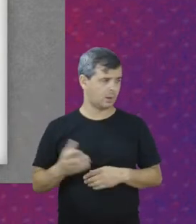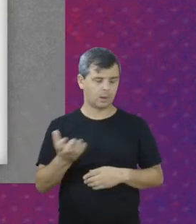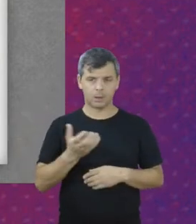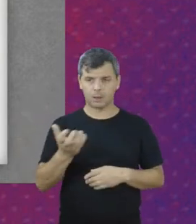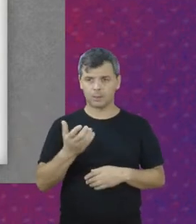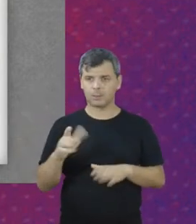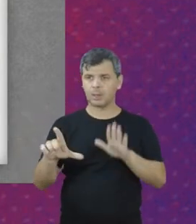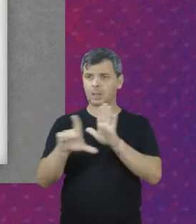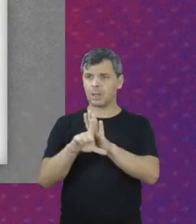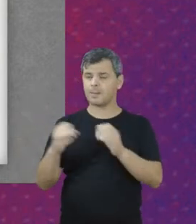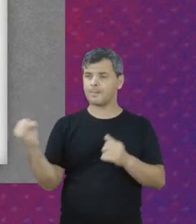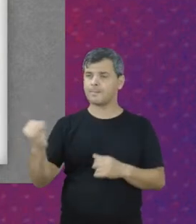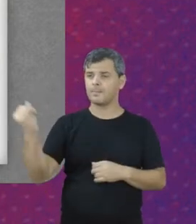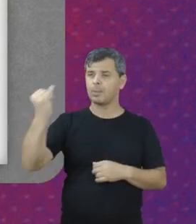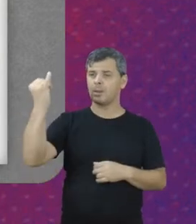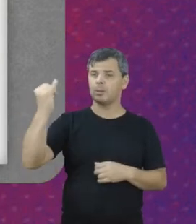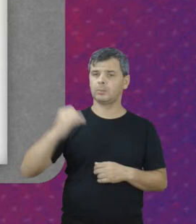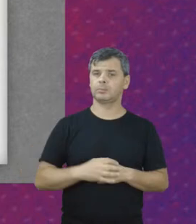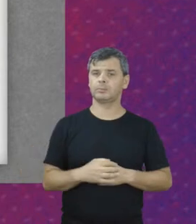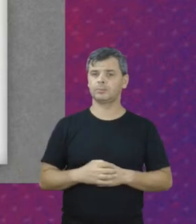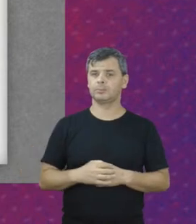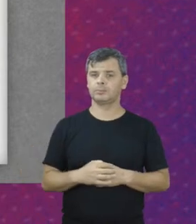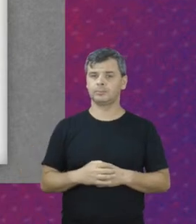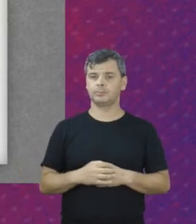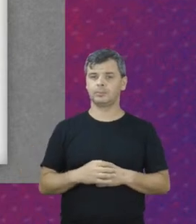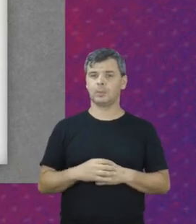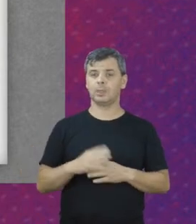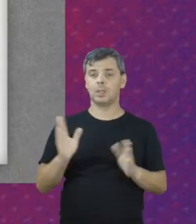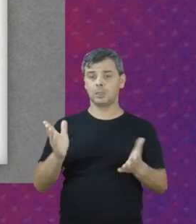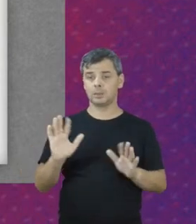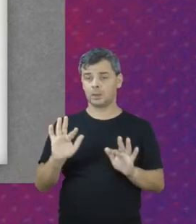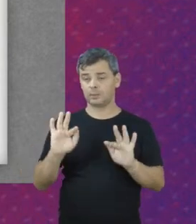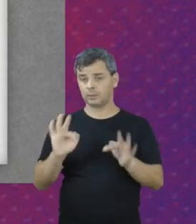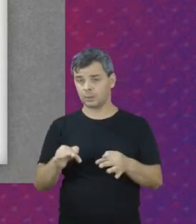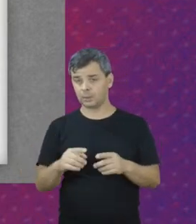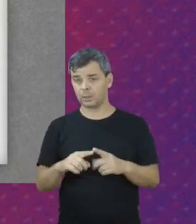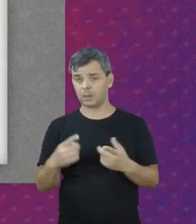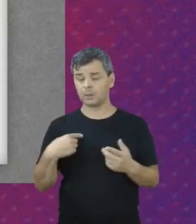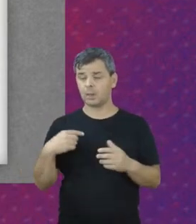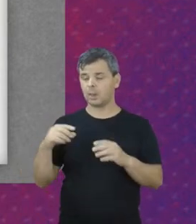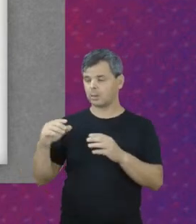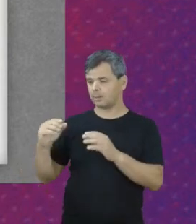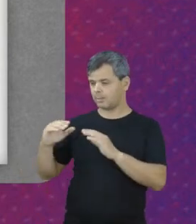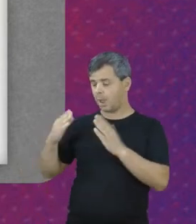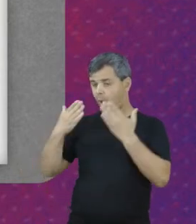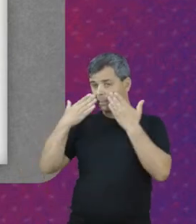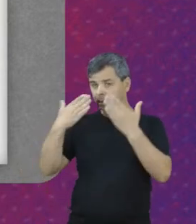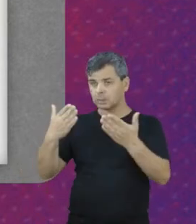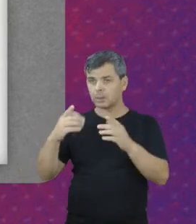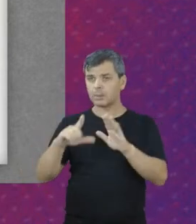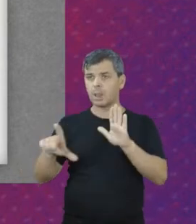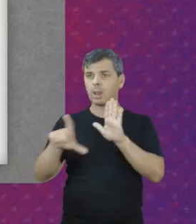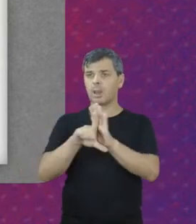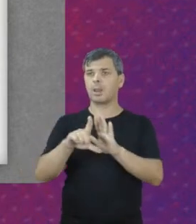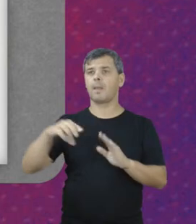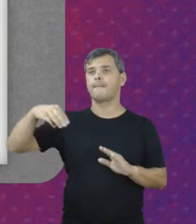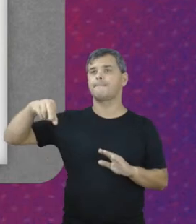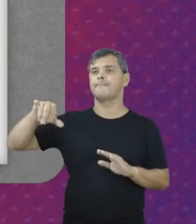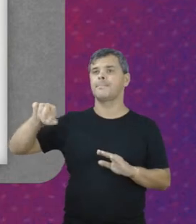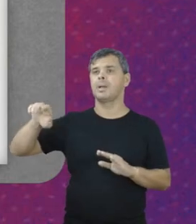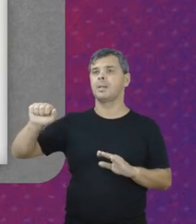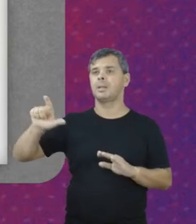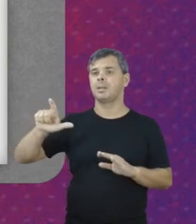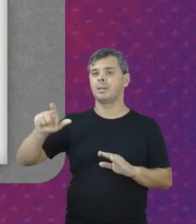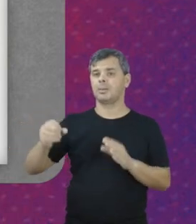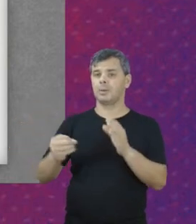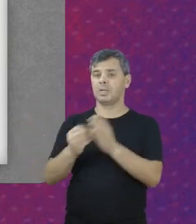algumas leis importantes para a gente já ir finalizando aqui esse slide. A primeira lei é a Lei Maria da Penha, que